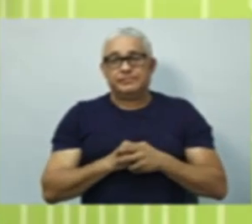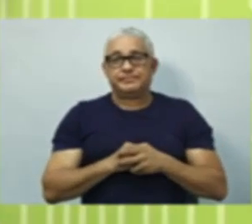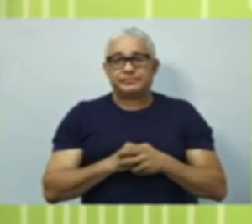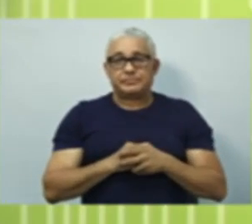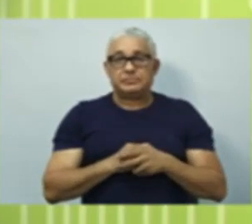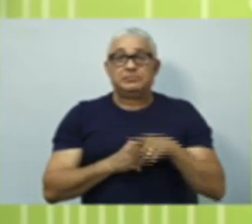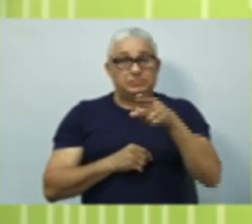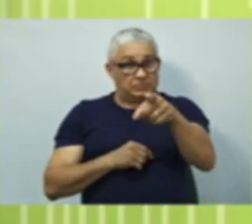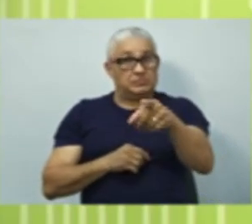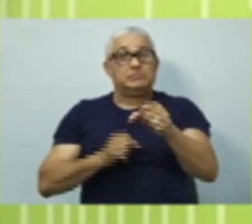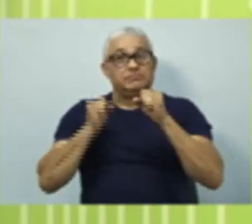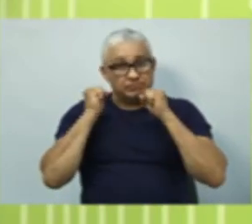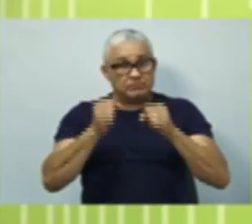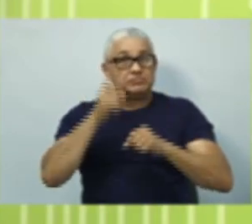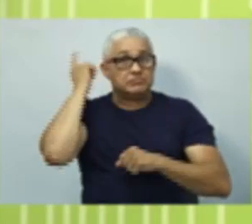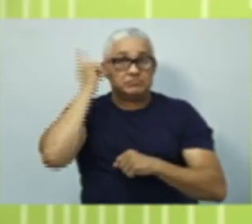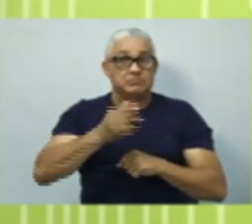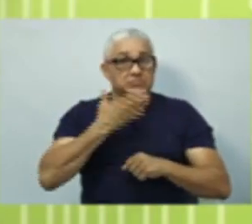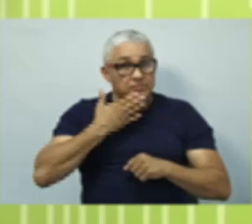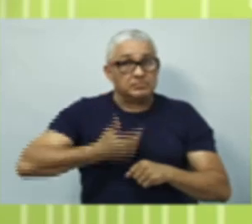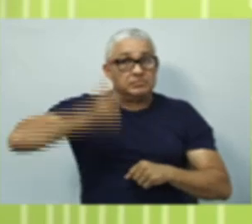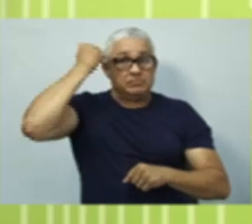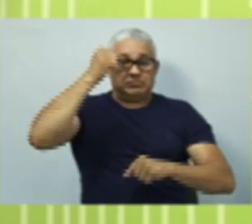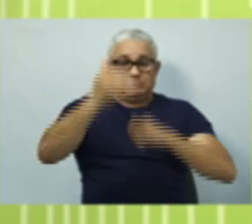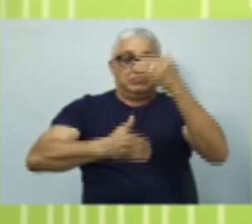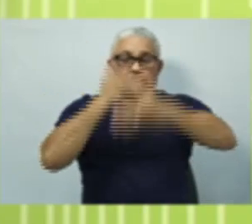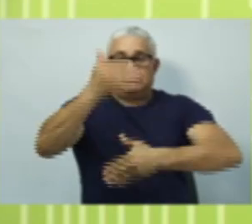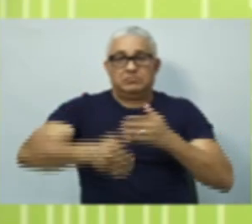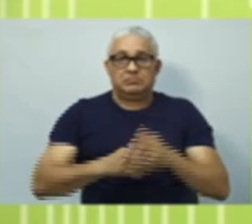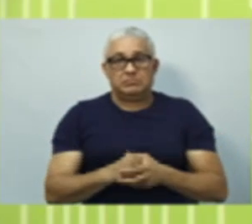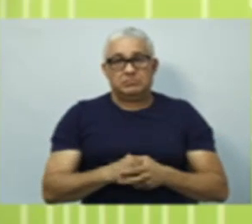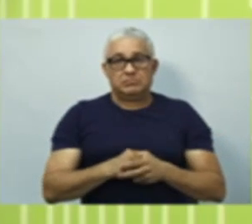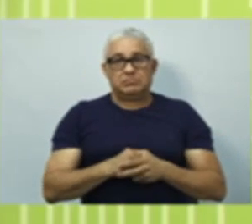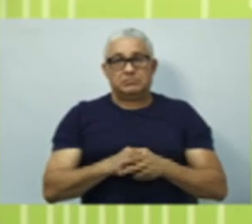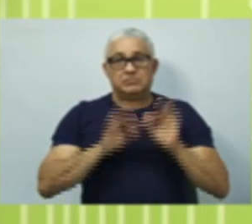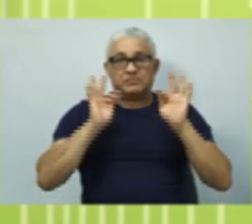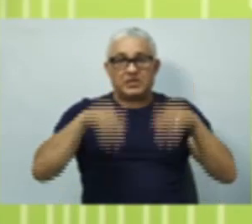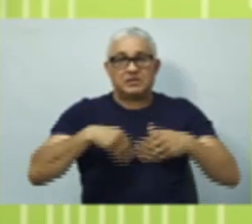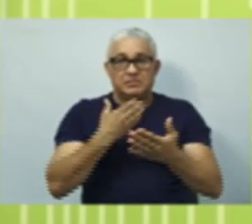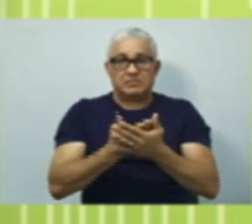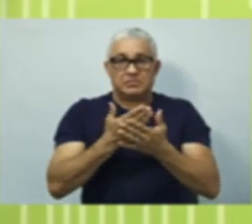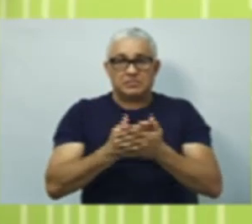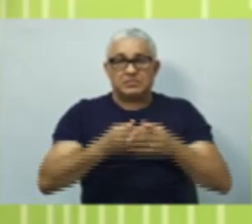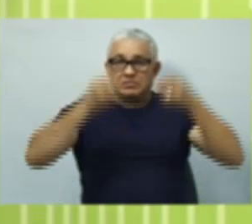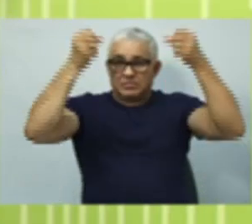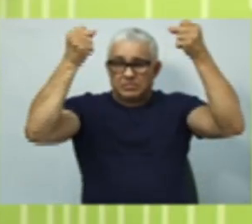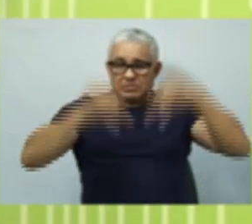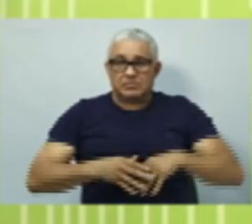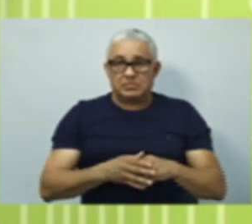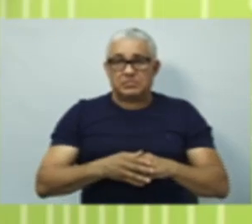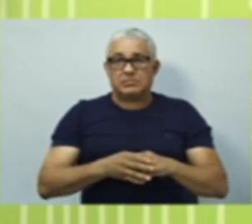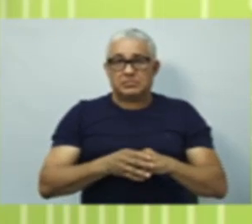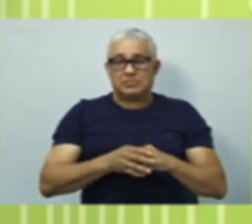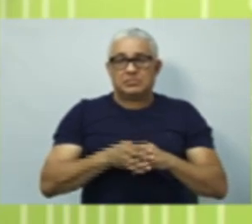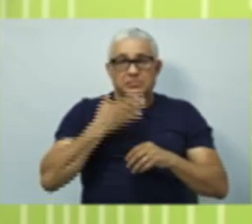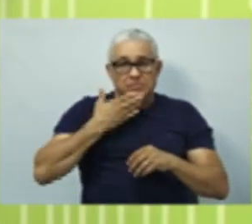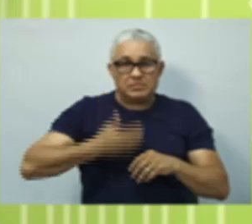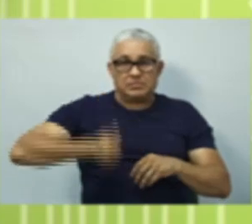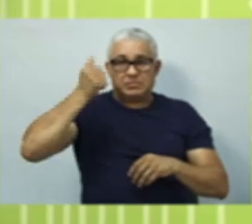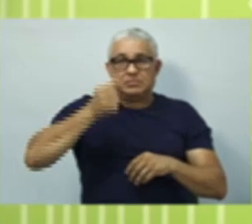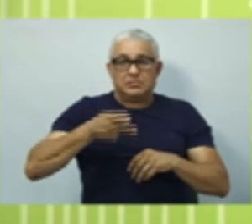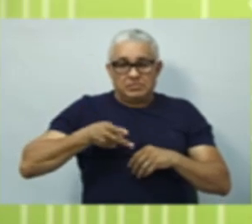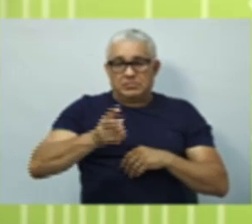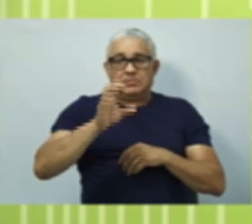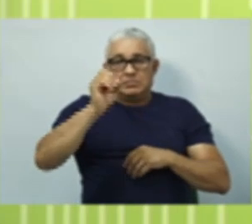aí você vai conseguir melhorar o seu processo. Finalzinho da aula a gente vai falar sobre melhoria contínua. Então, quando